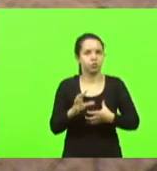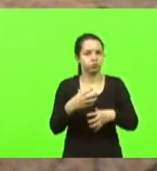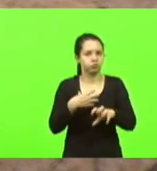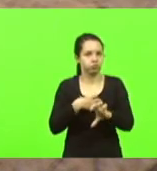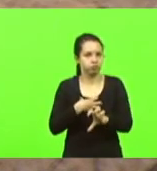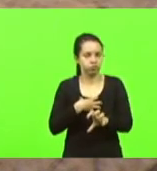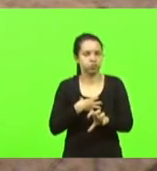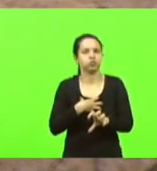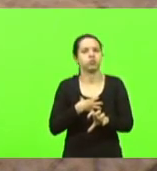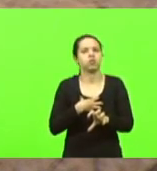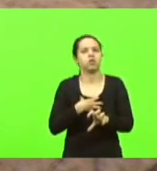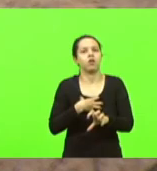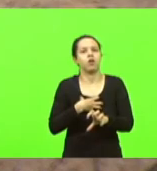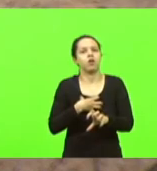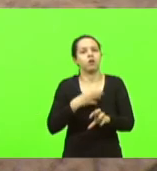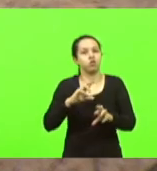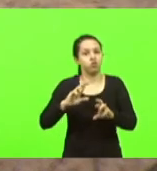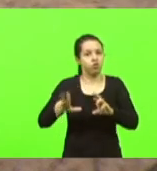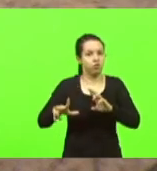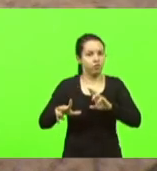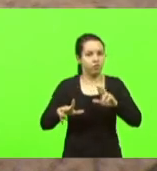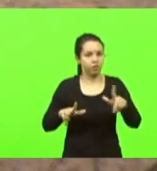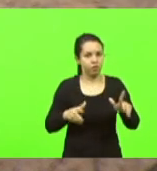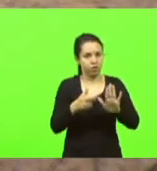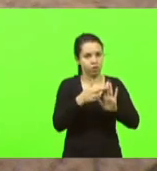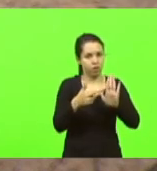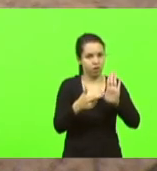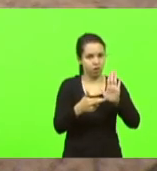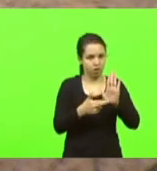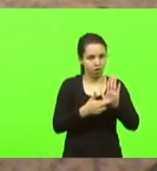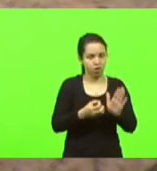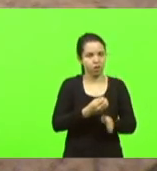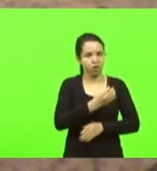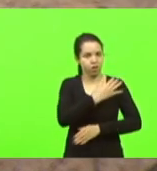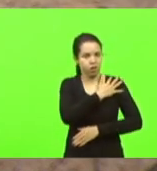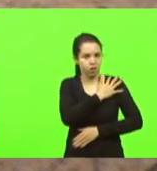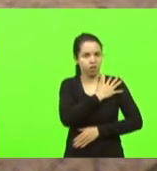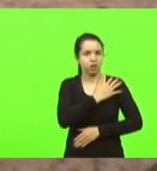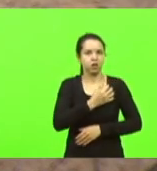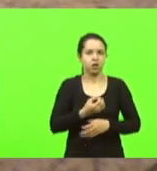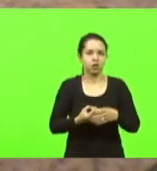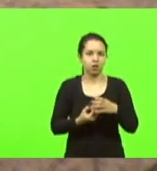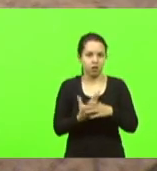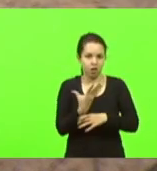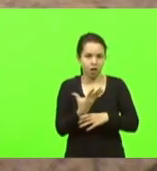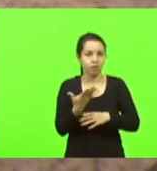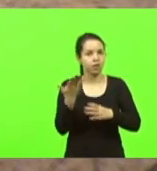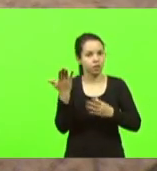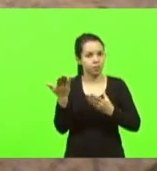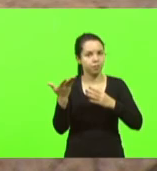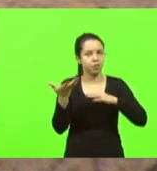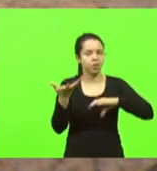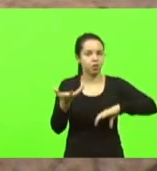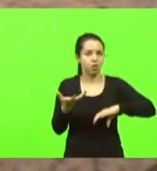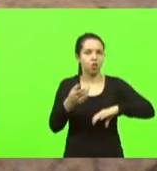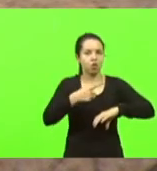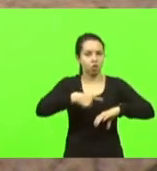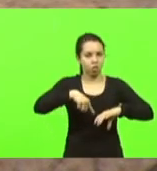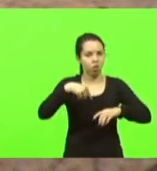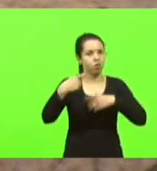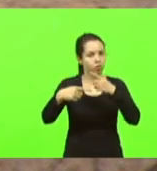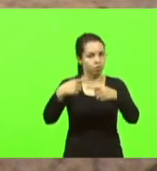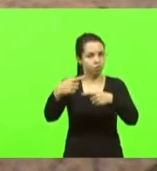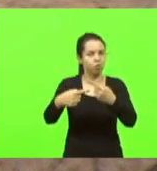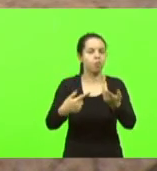da diferenciação que tem hoje da regra militar que foi criada pelo congresso nacional e que nós temos que rever aqui no próximo momento